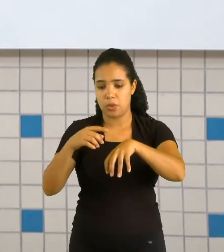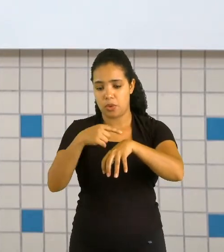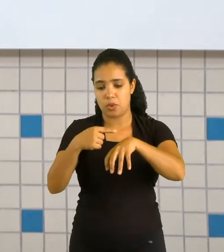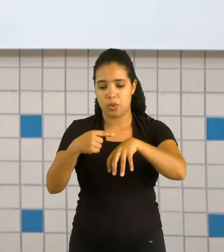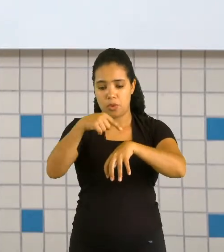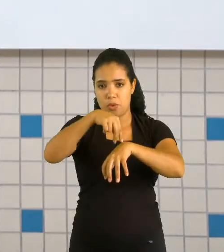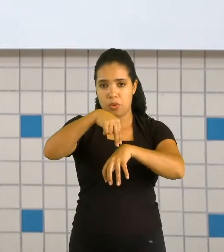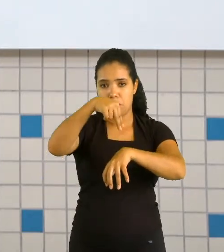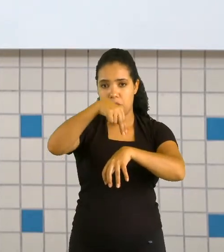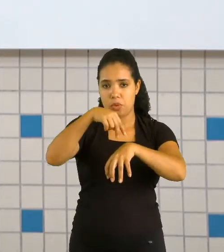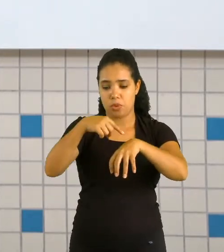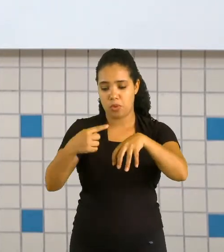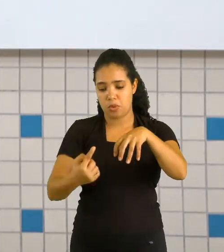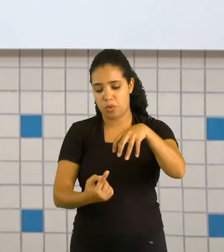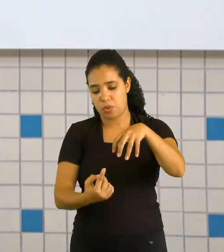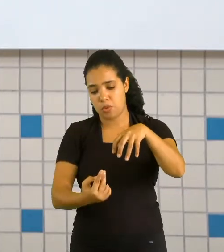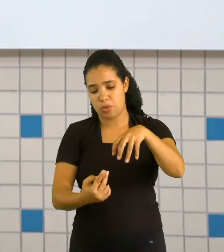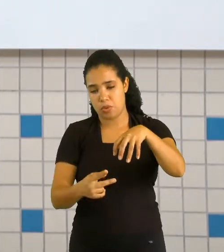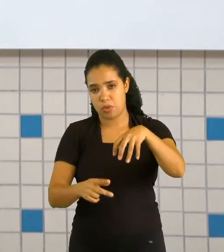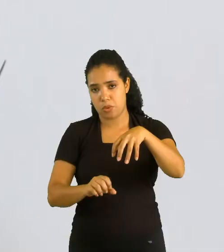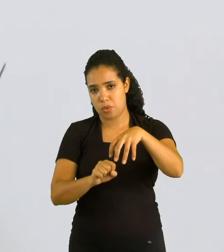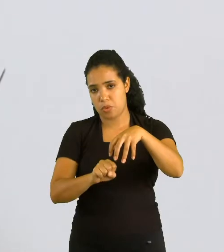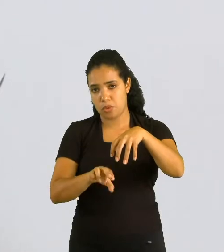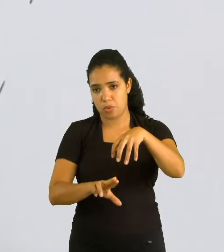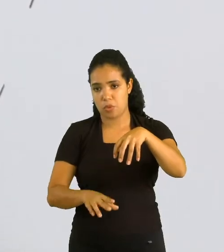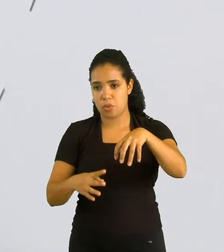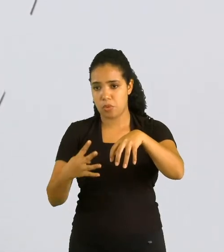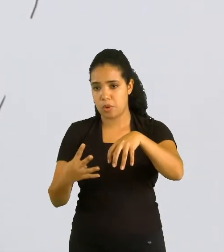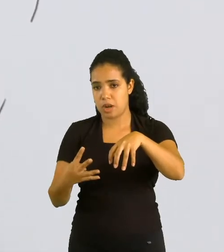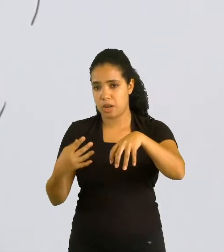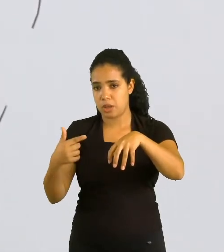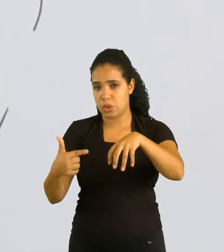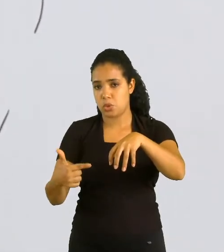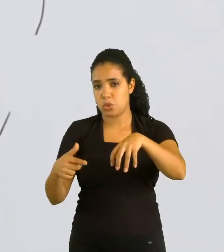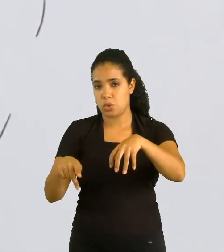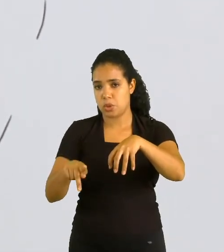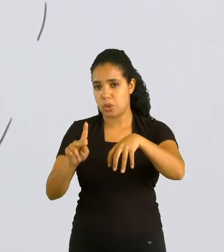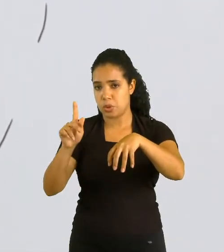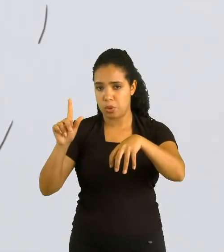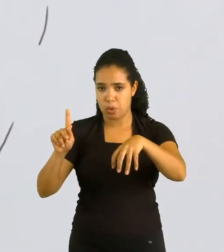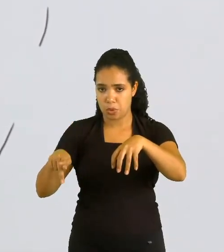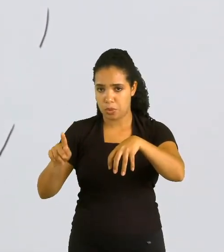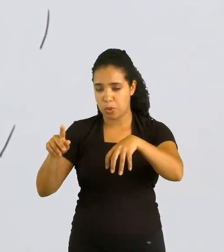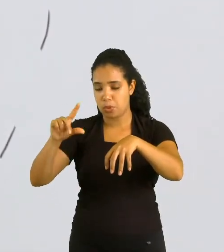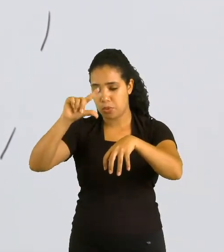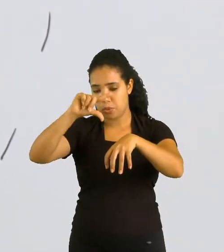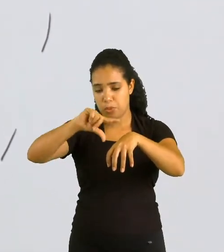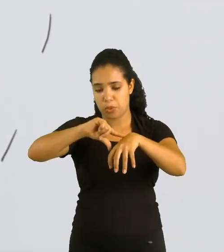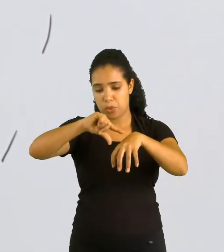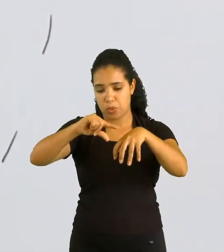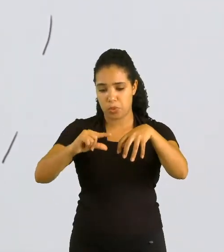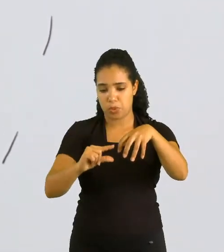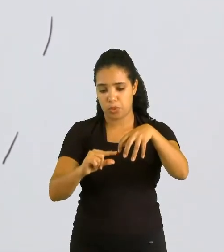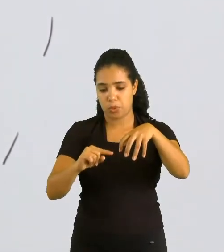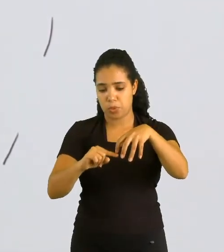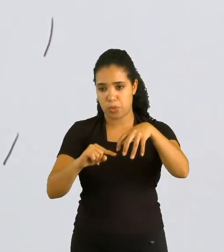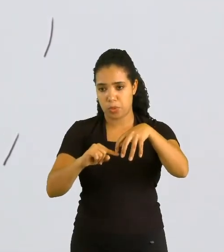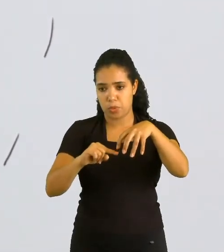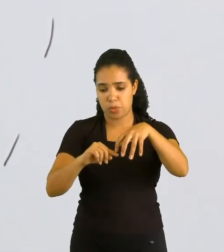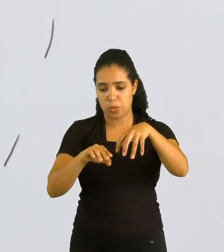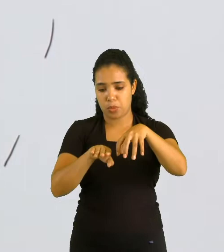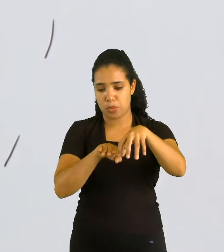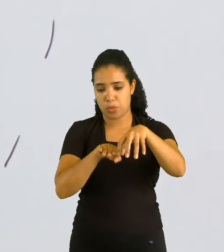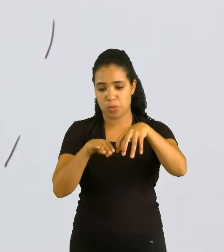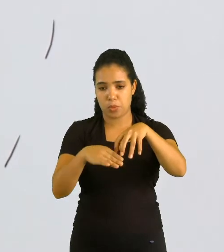quilômetros menor do que a distância da linha do Equador de um lado até o outro. A distância do polo norte até o polo